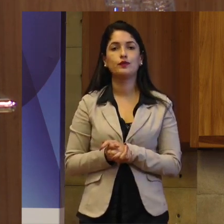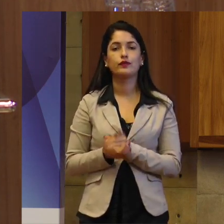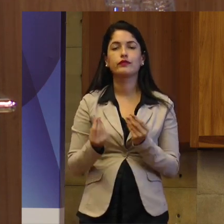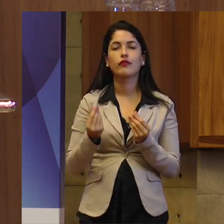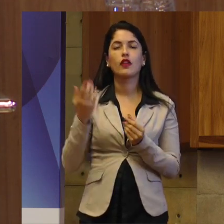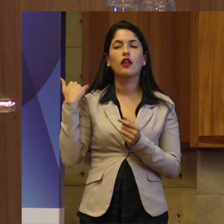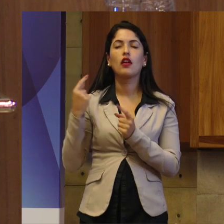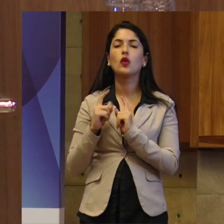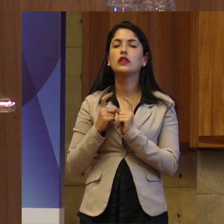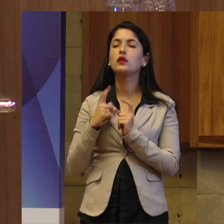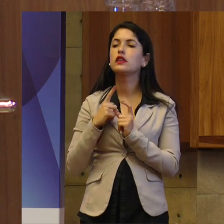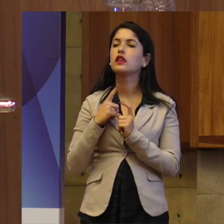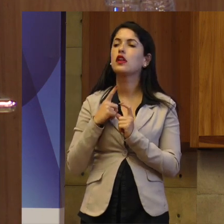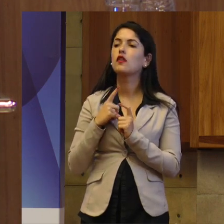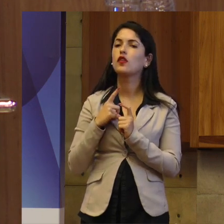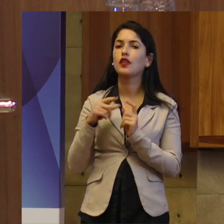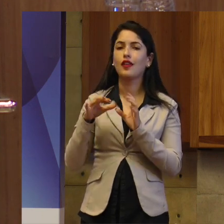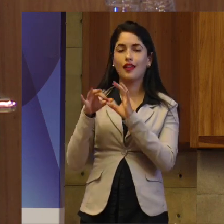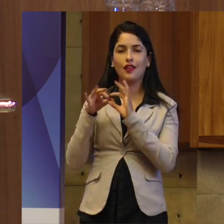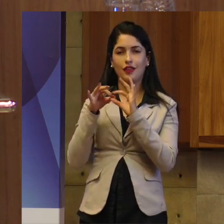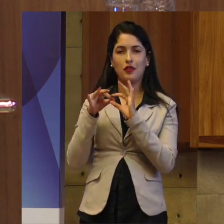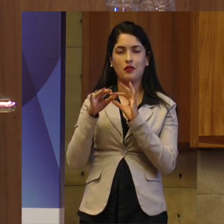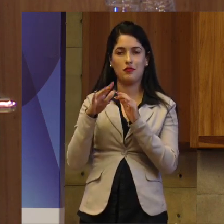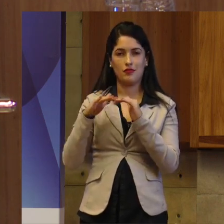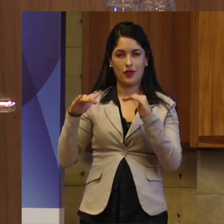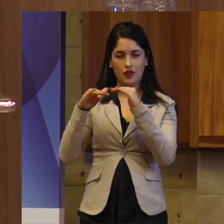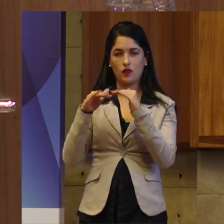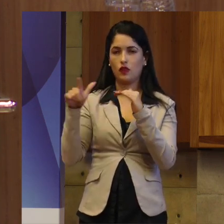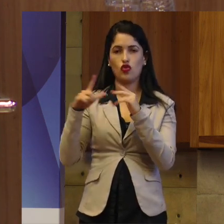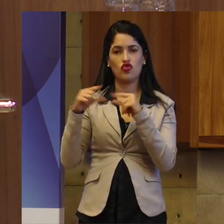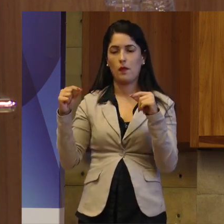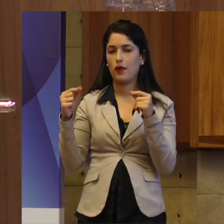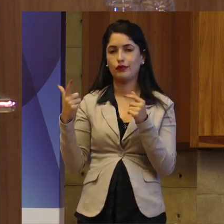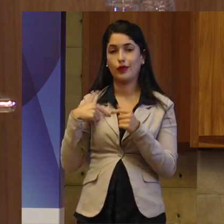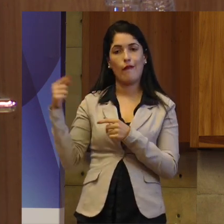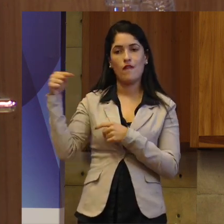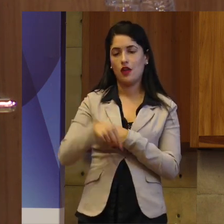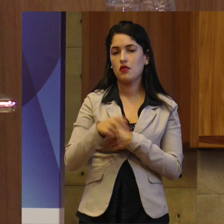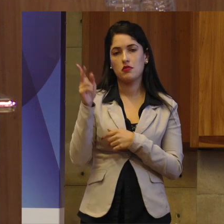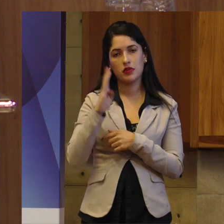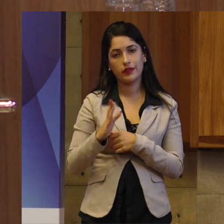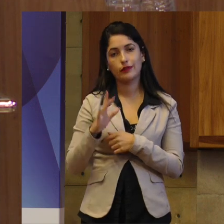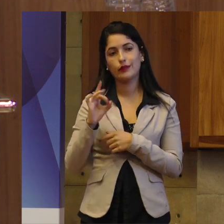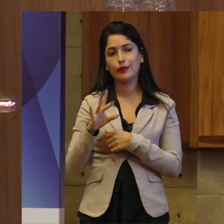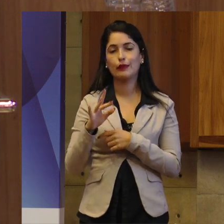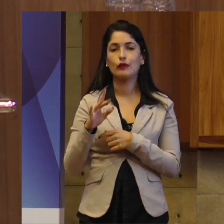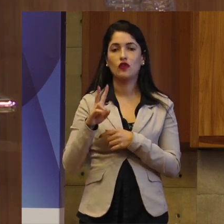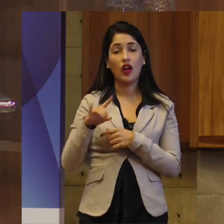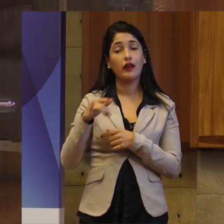daquela reunião da Aliança do Pacífico lá em Santiago fez com que o primeiro-ministro do Japão não viesse ao Brasil, então vai ficar para a